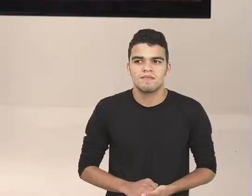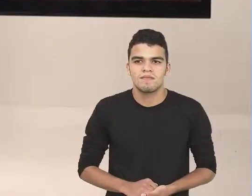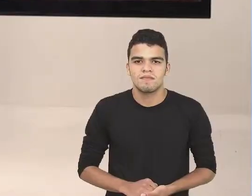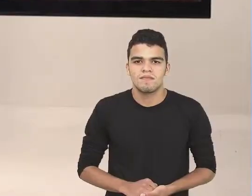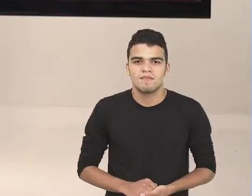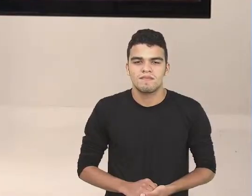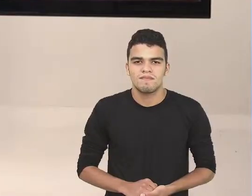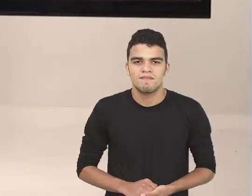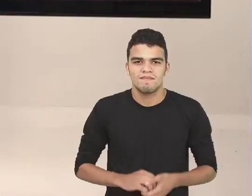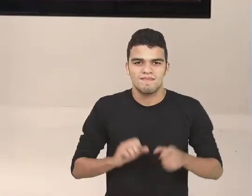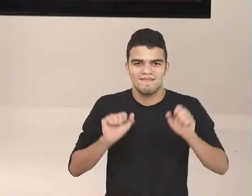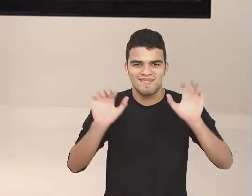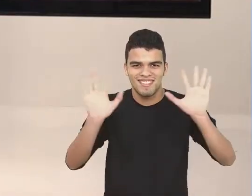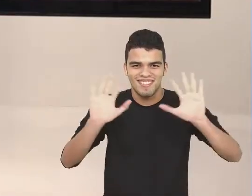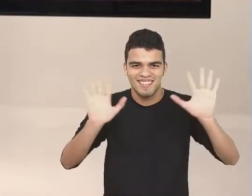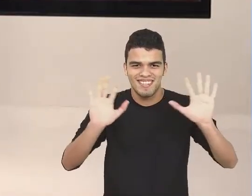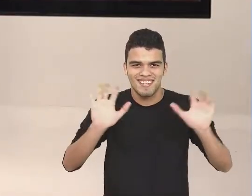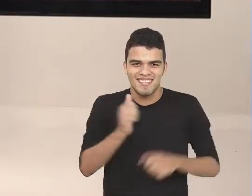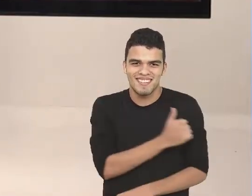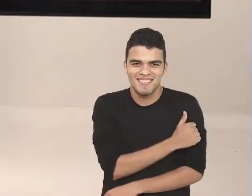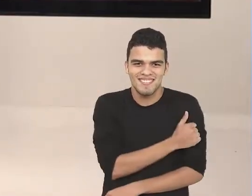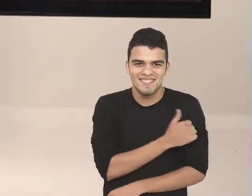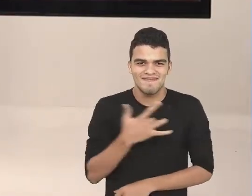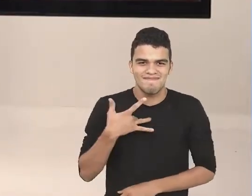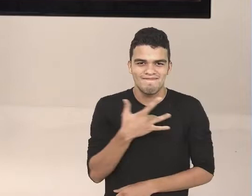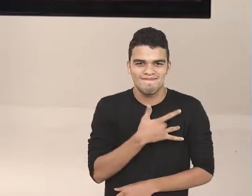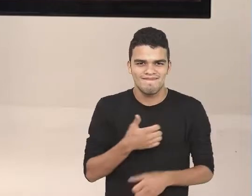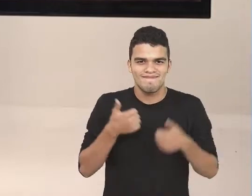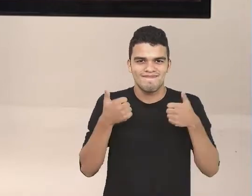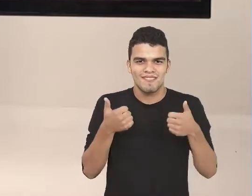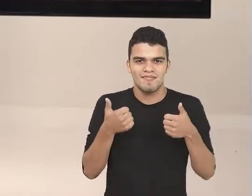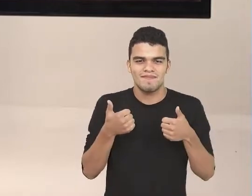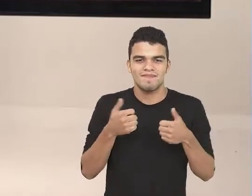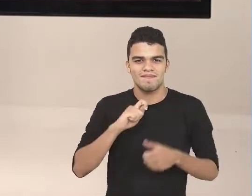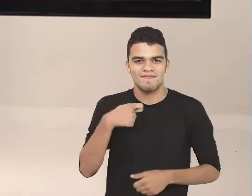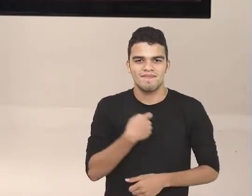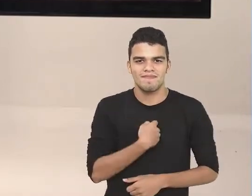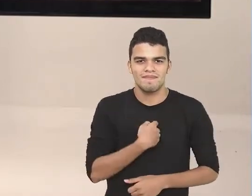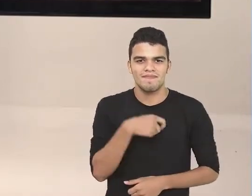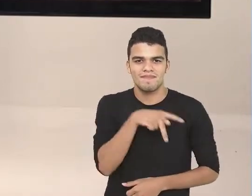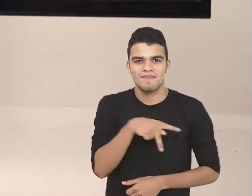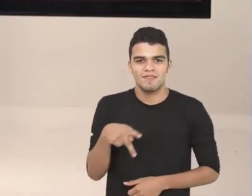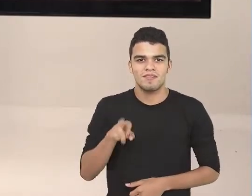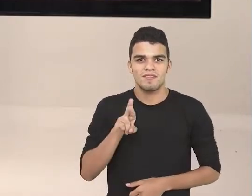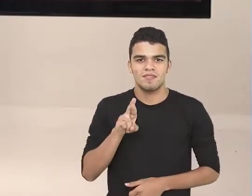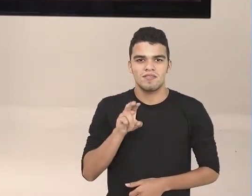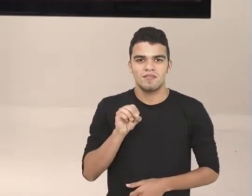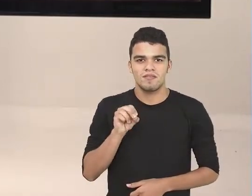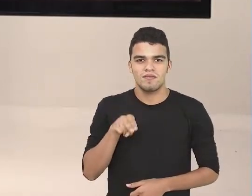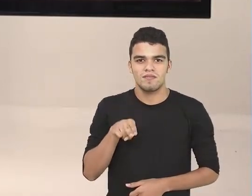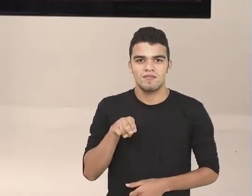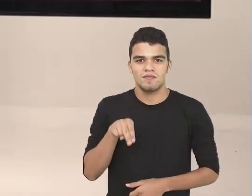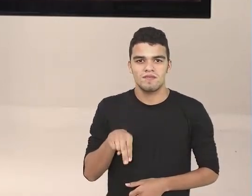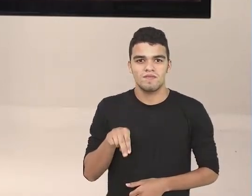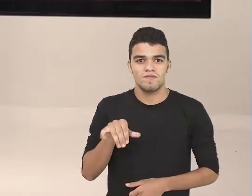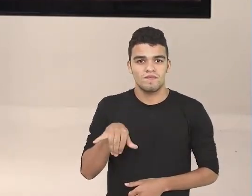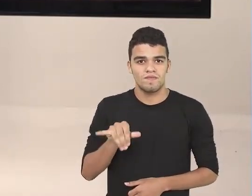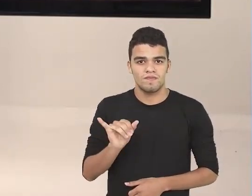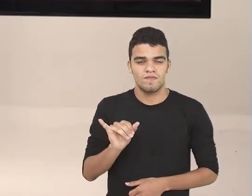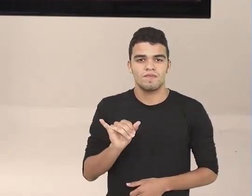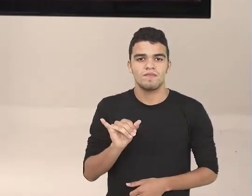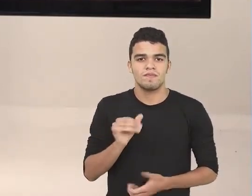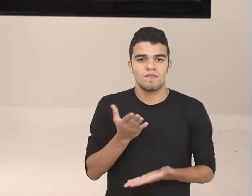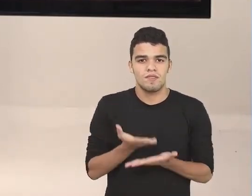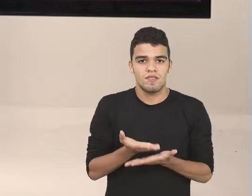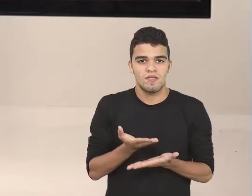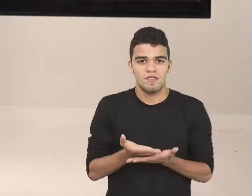Olá, queridos alunos, tudo bem? Eu sou o professor Rony e vamos dar continuidade às nossas aulas de ciências.